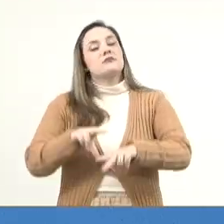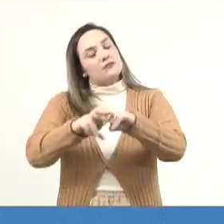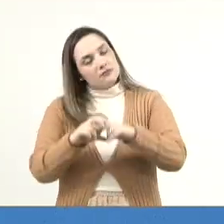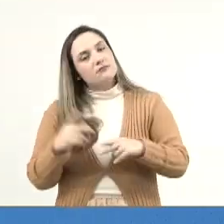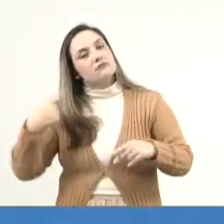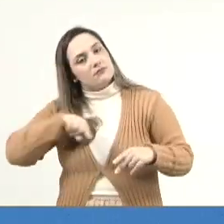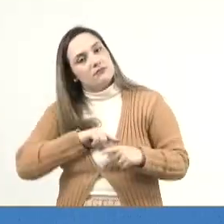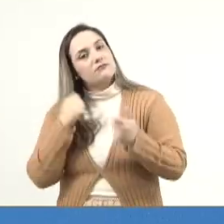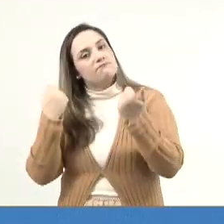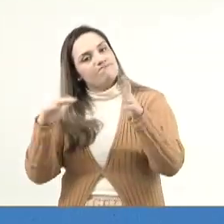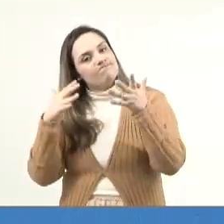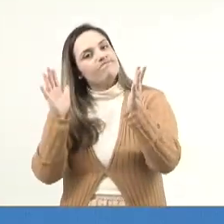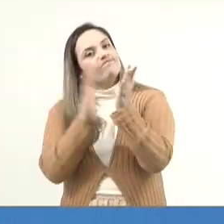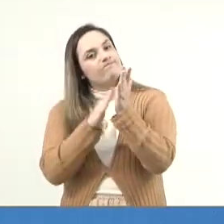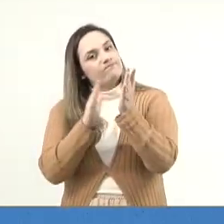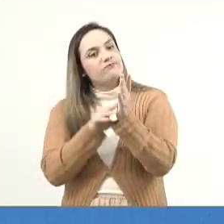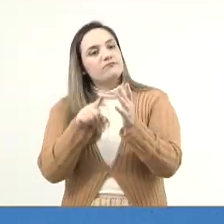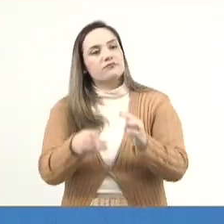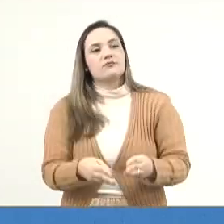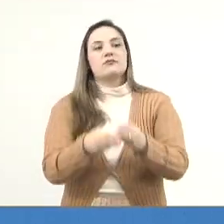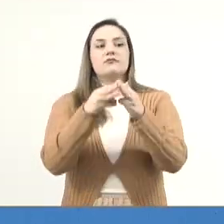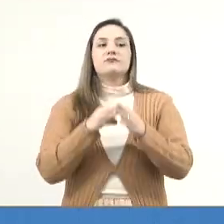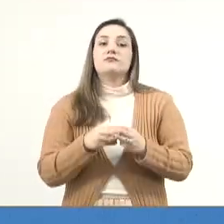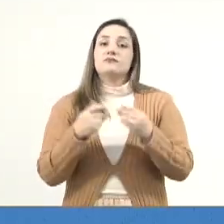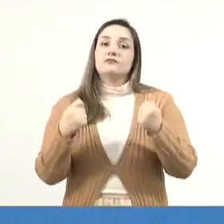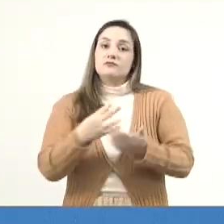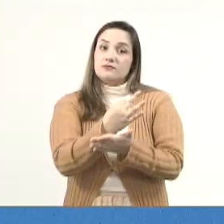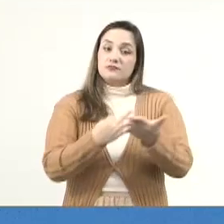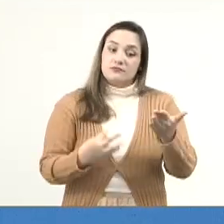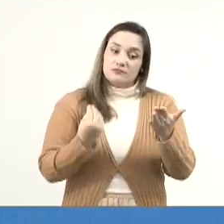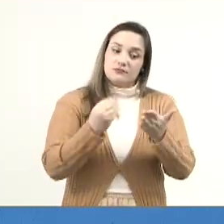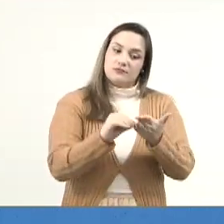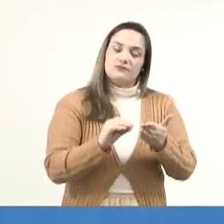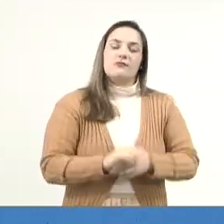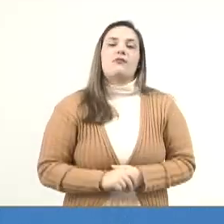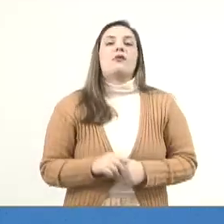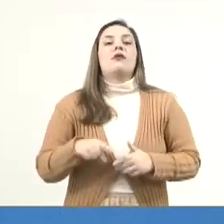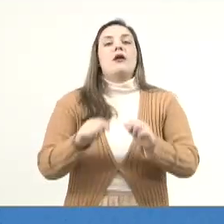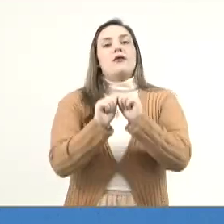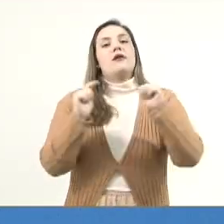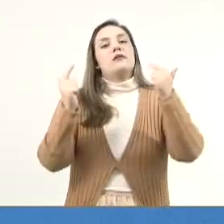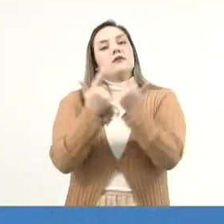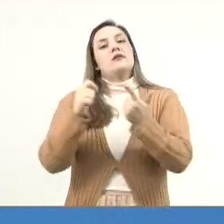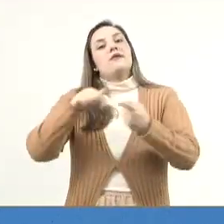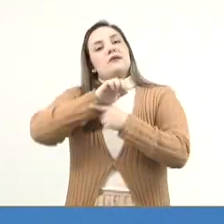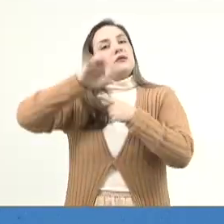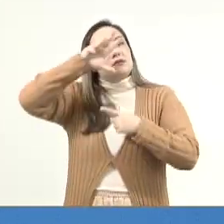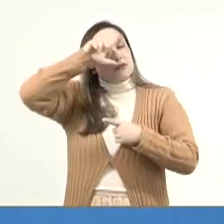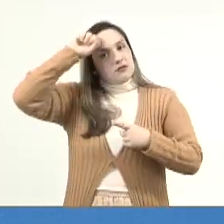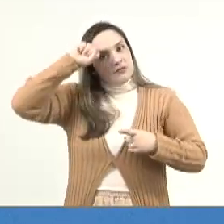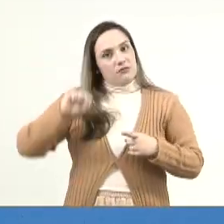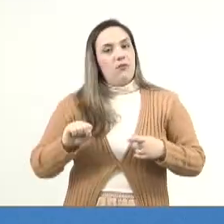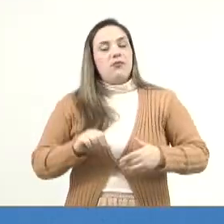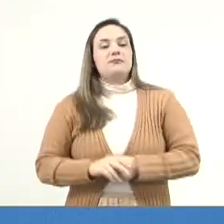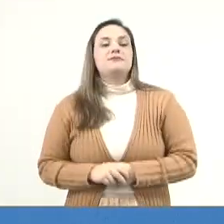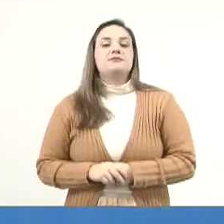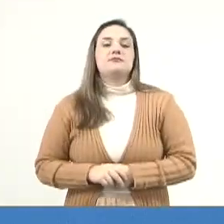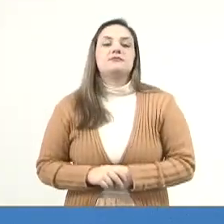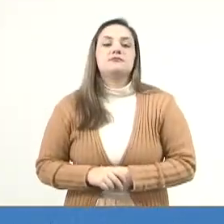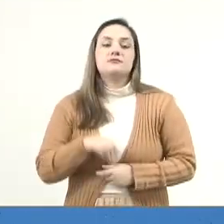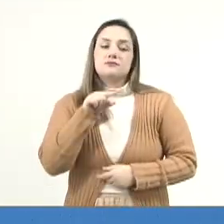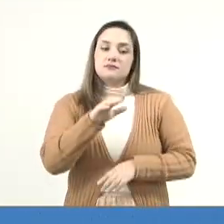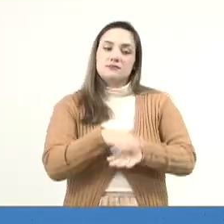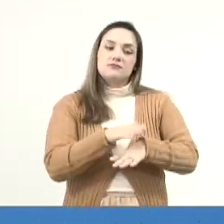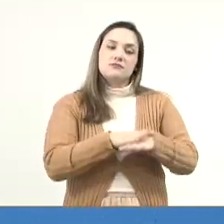após aprovada a Moção Será redigida nos seguintes termos a Assembleia Legislativa de Mato Grosso do Sul legítima